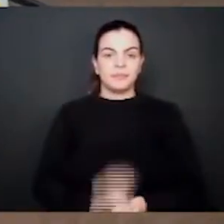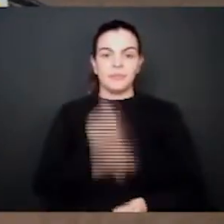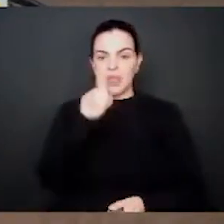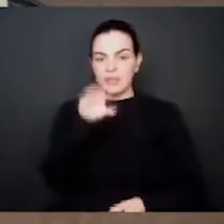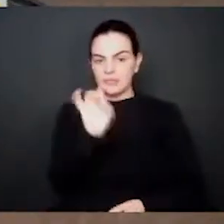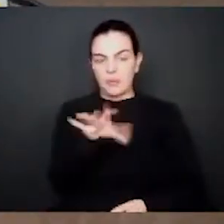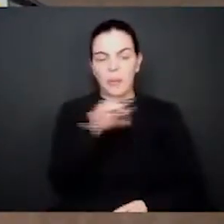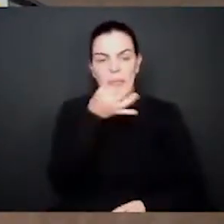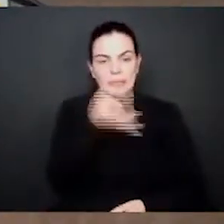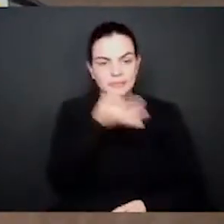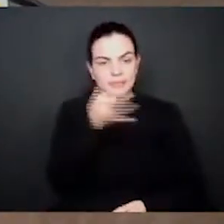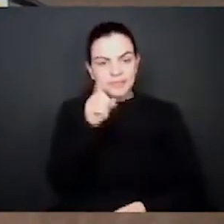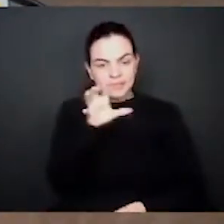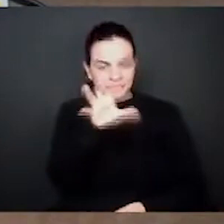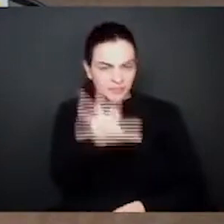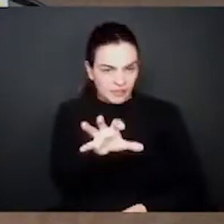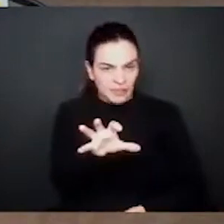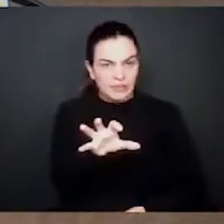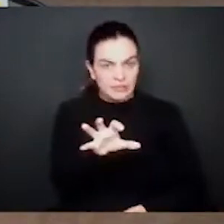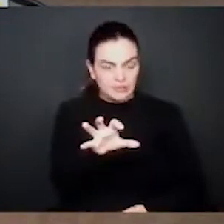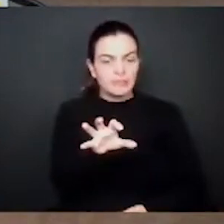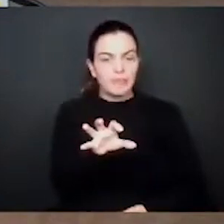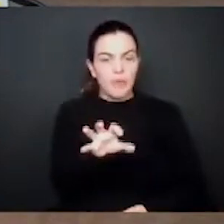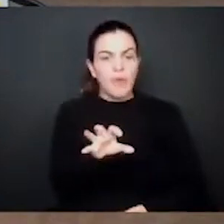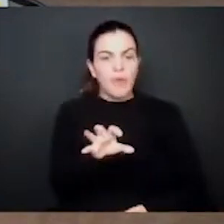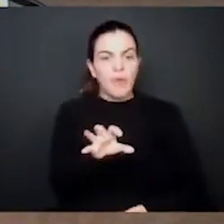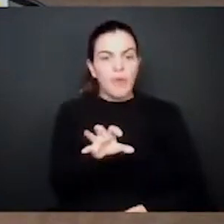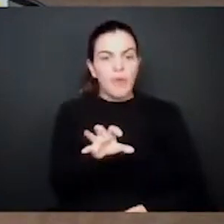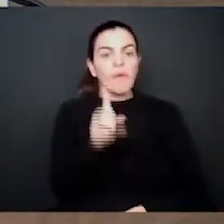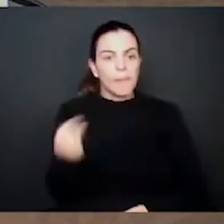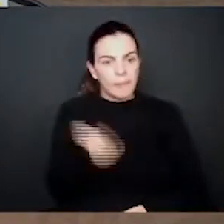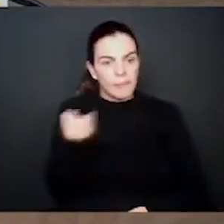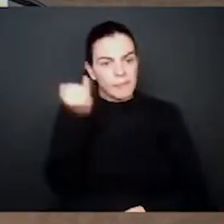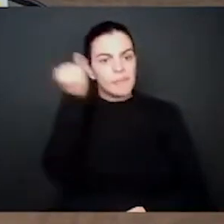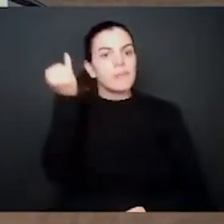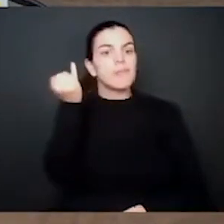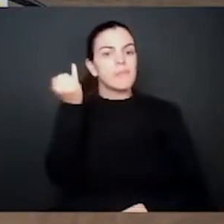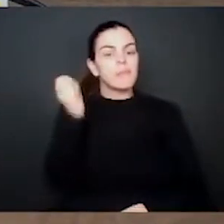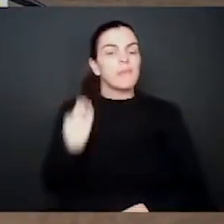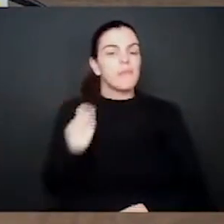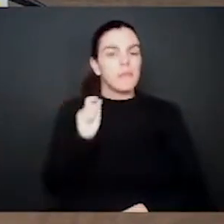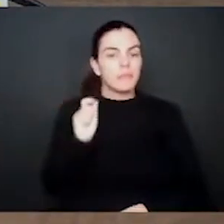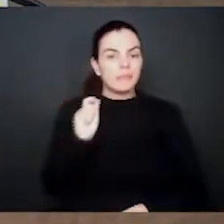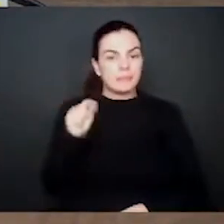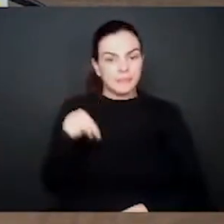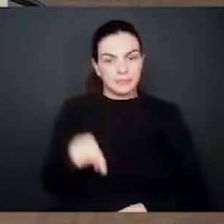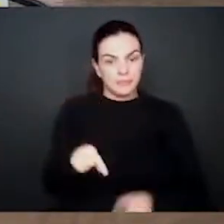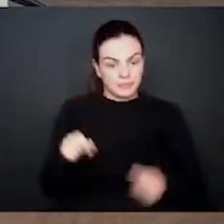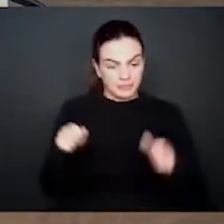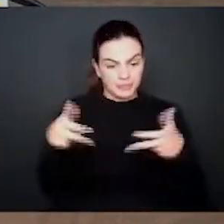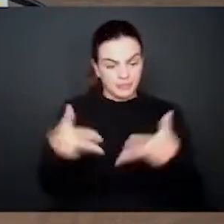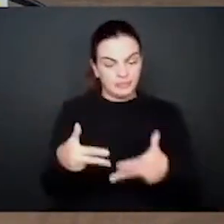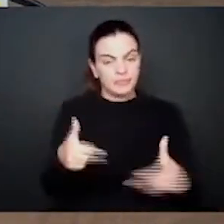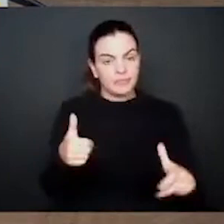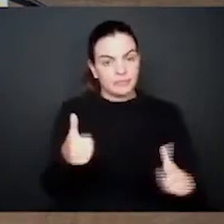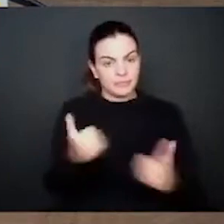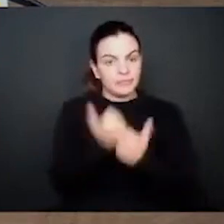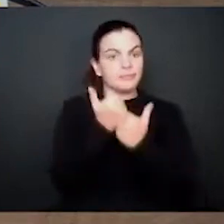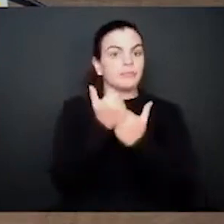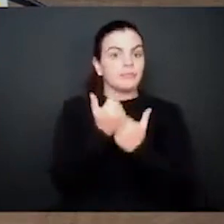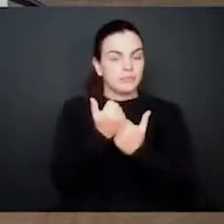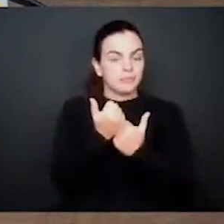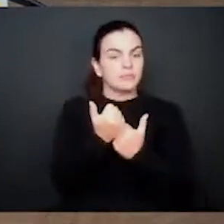fazerem, né, as considerações. Acho muito importante esta casa contribuir de uma forma muito